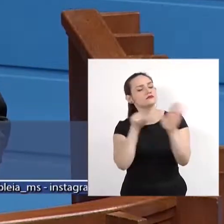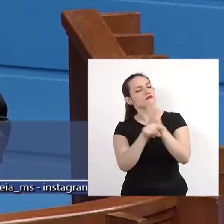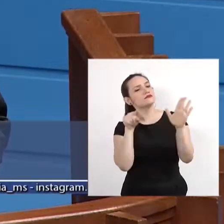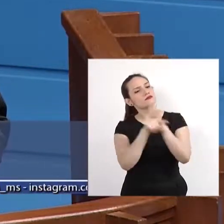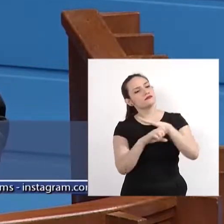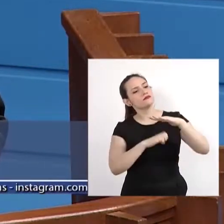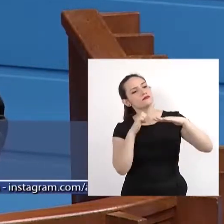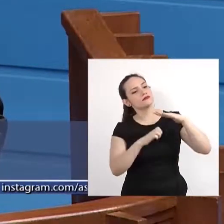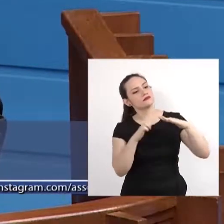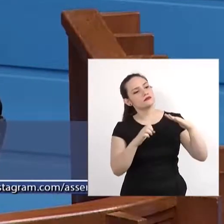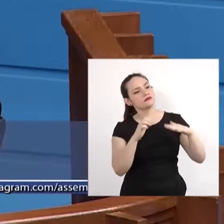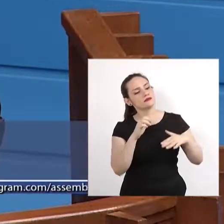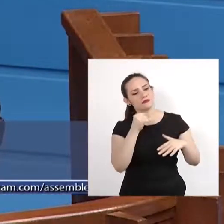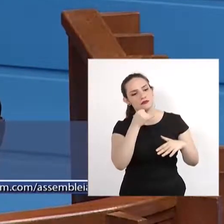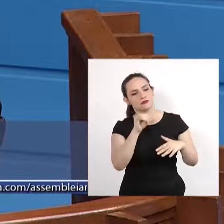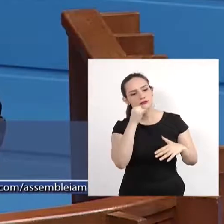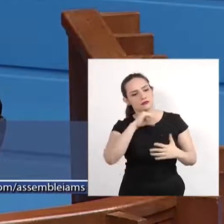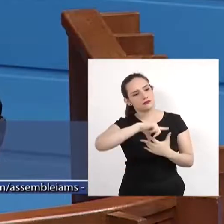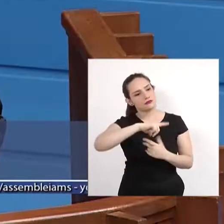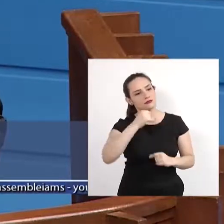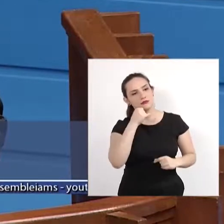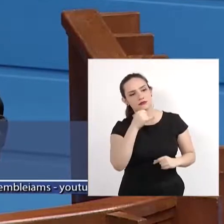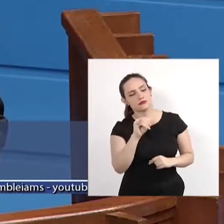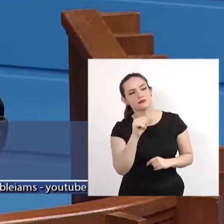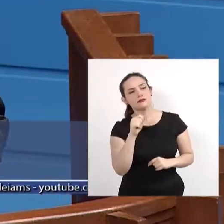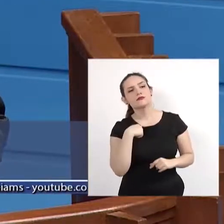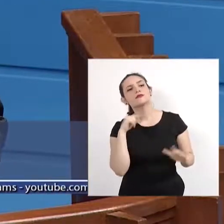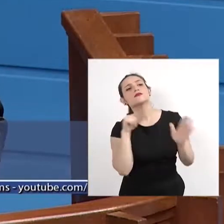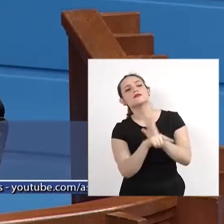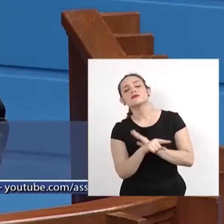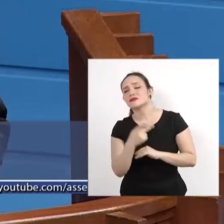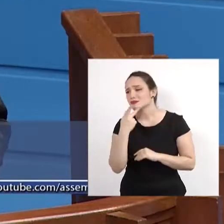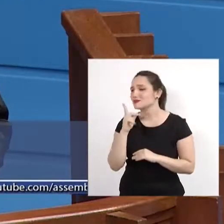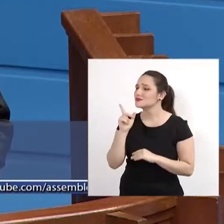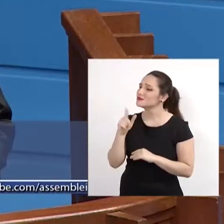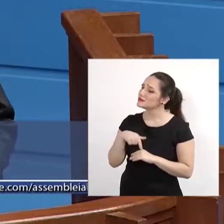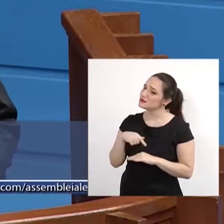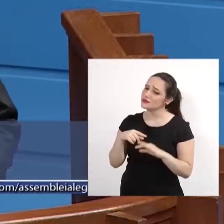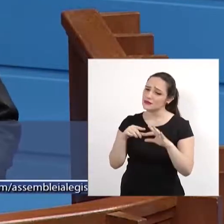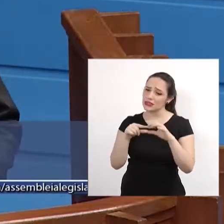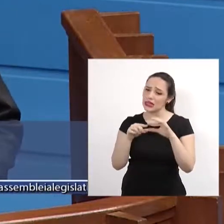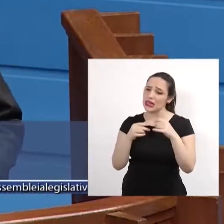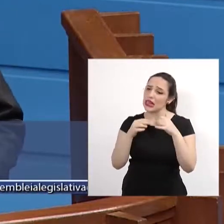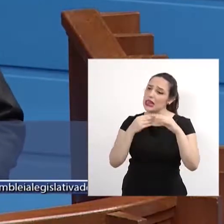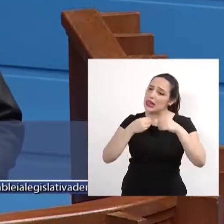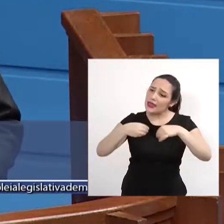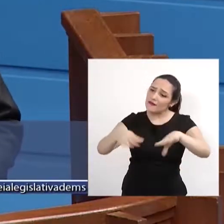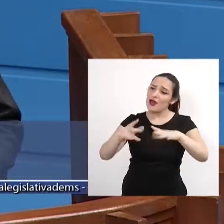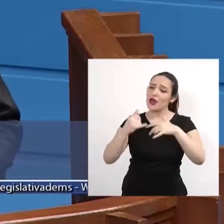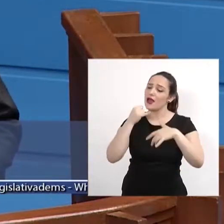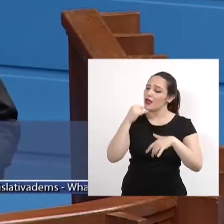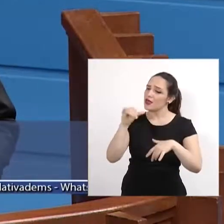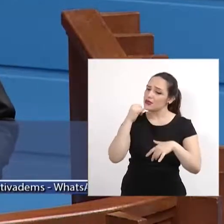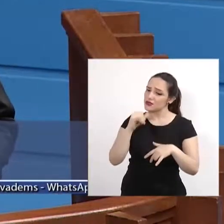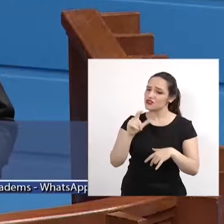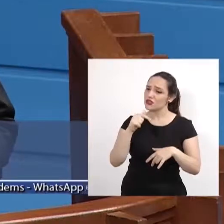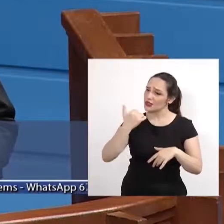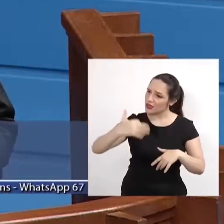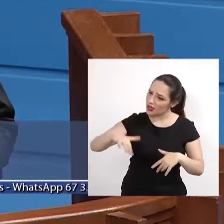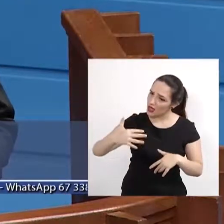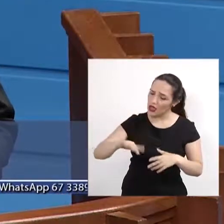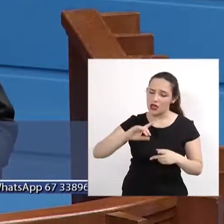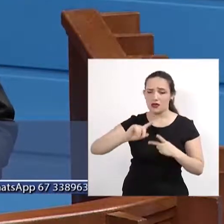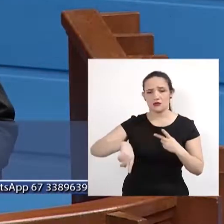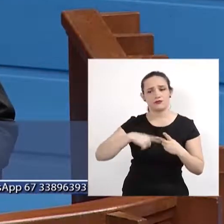falou da distribuição, que é cara, a Energisa falou